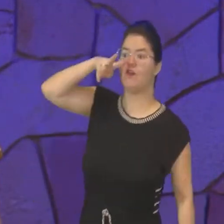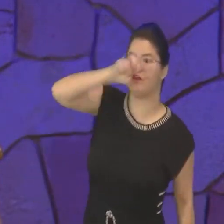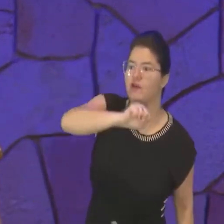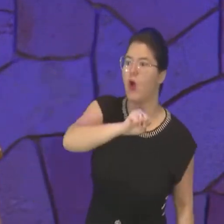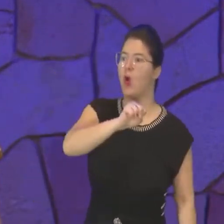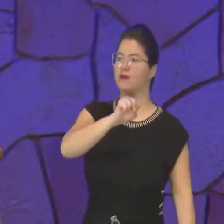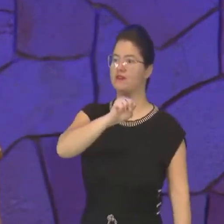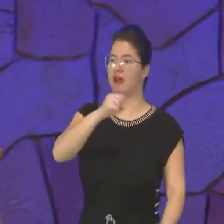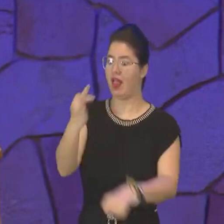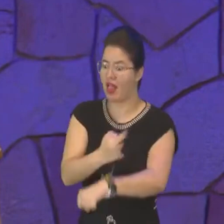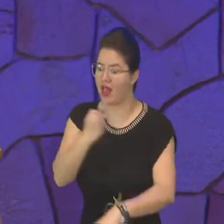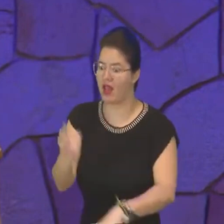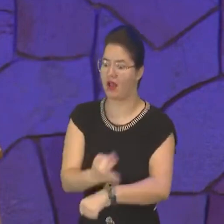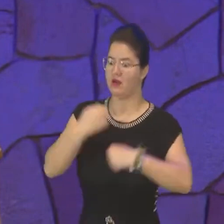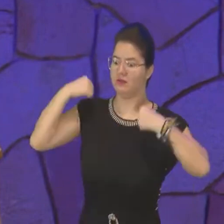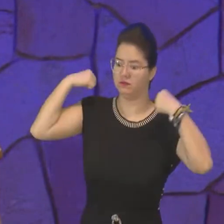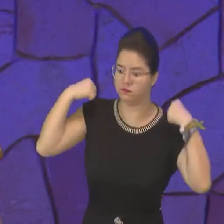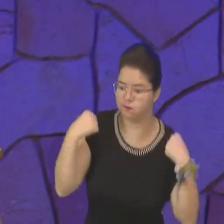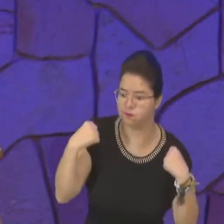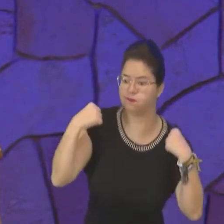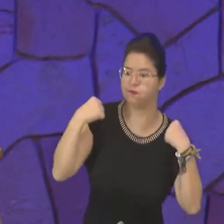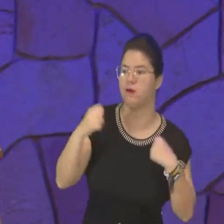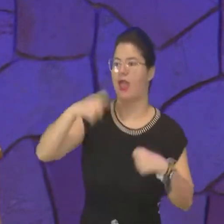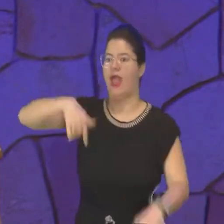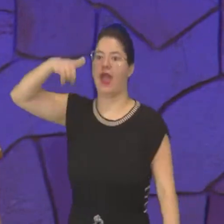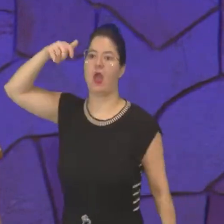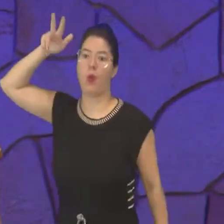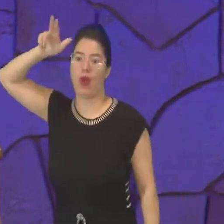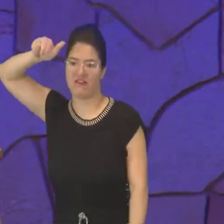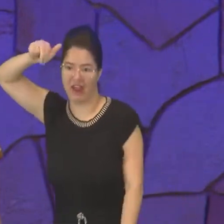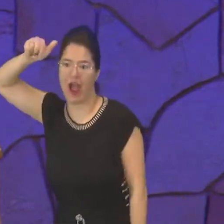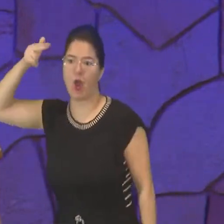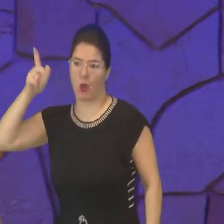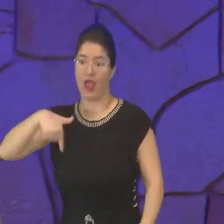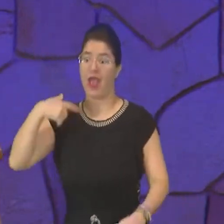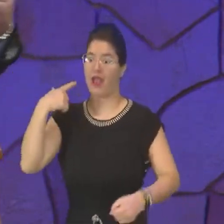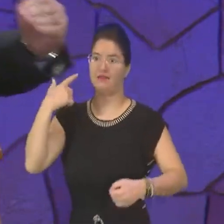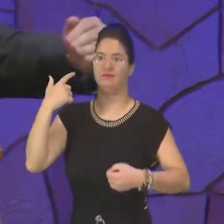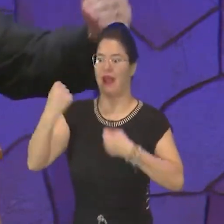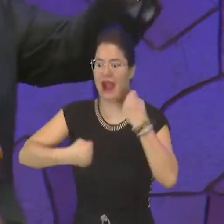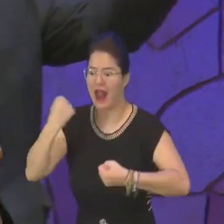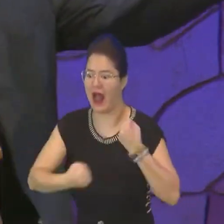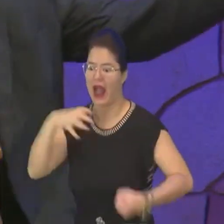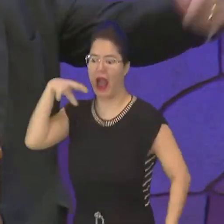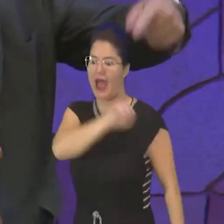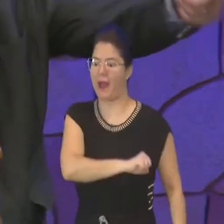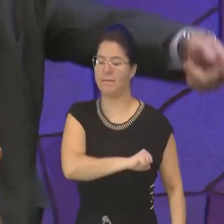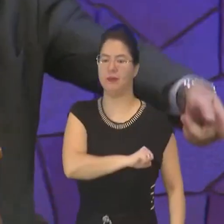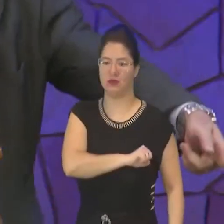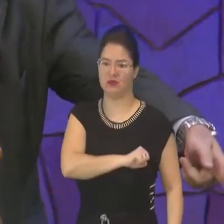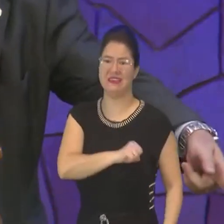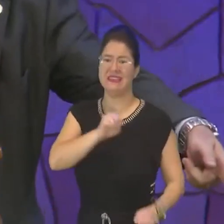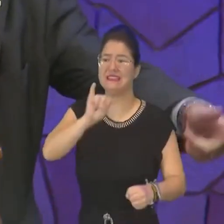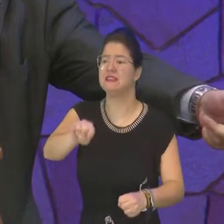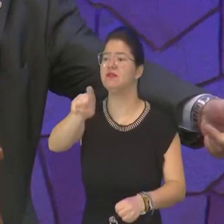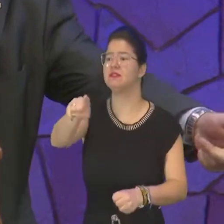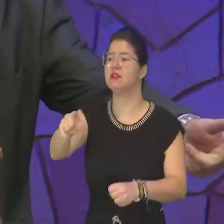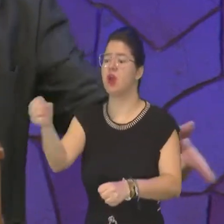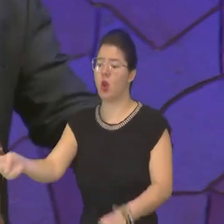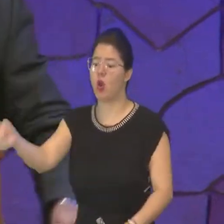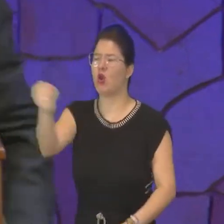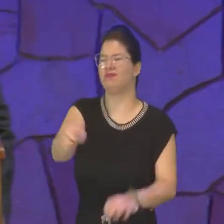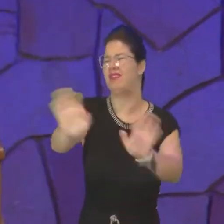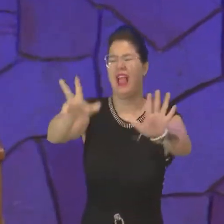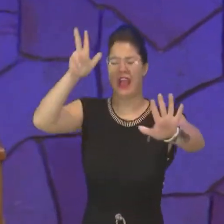que suporta peso, alguém veloz, alguém que pode caminhar muito, alguém que eu me digo o